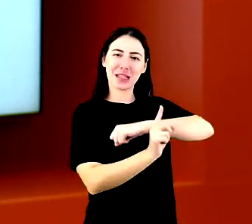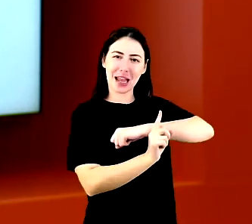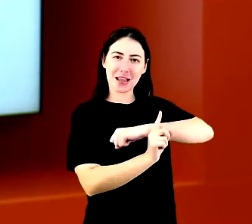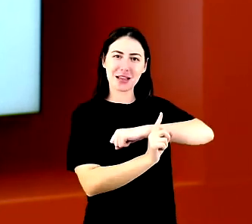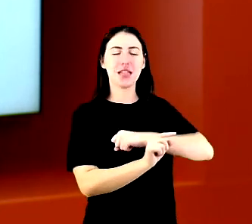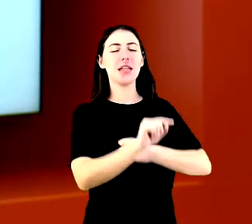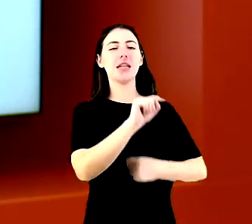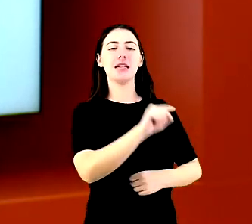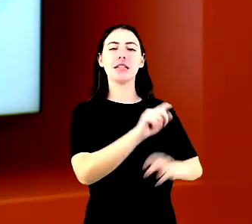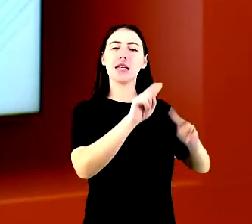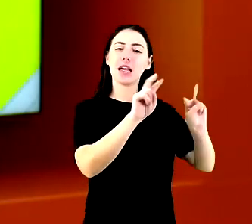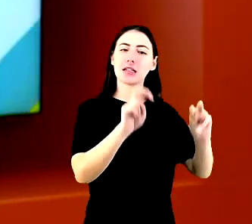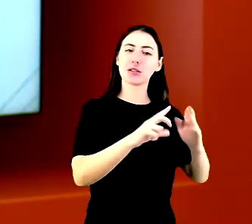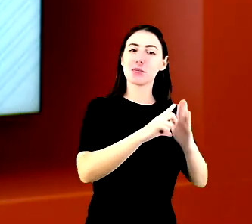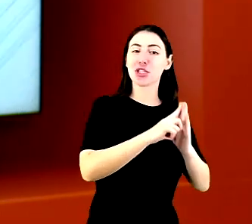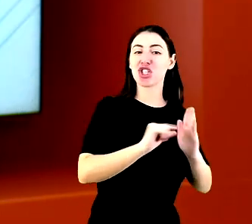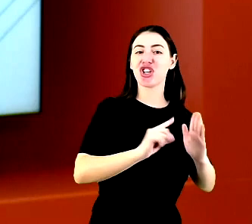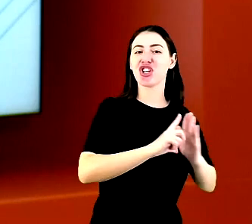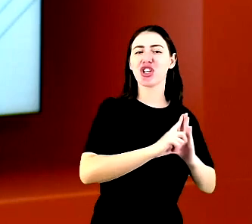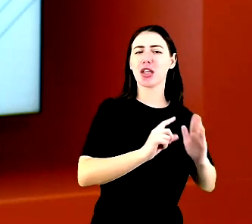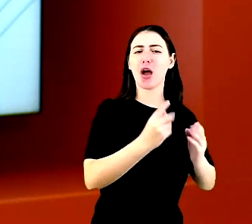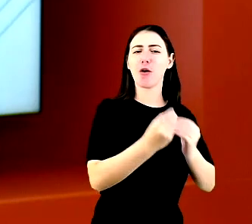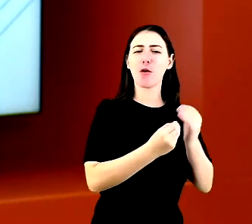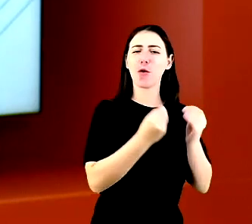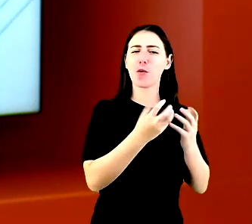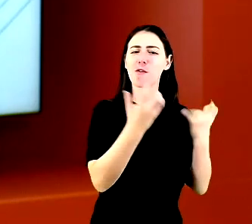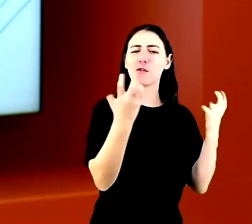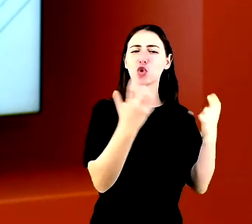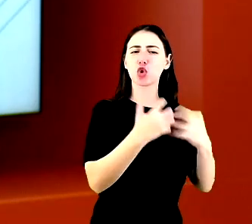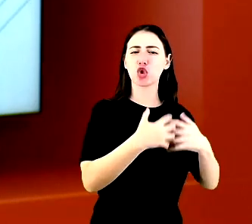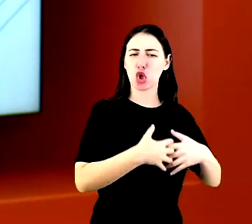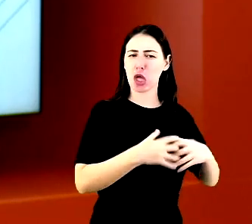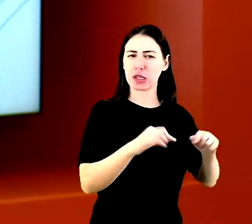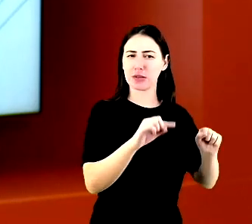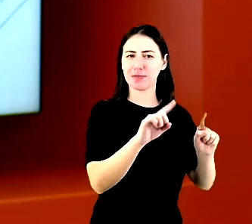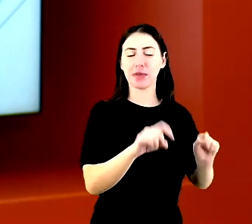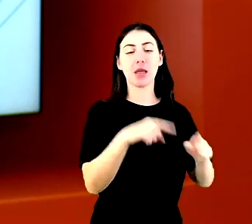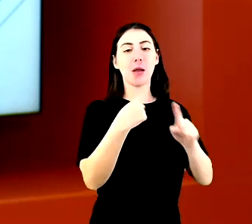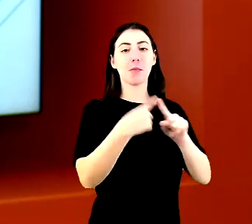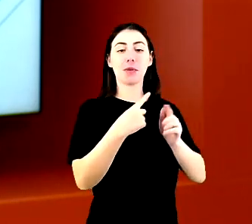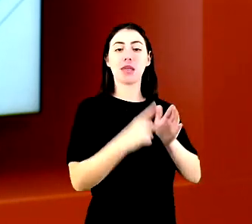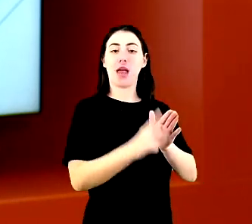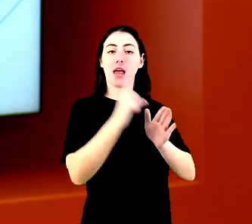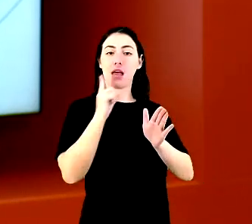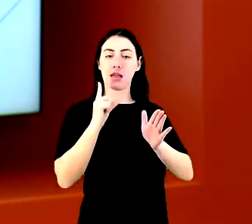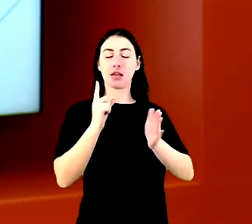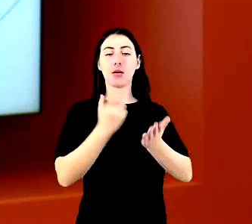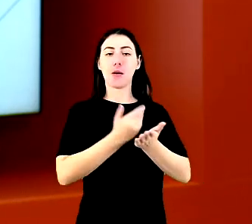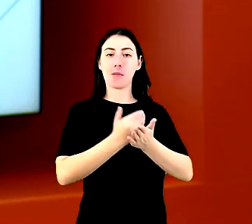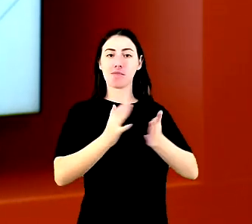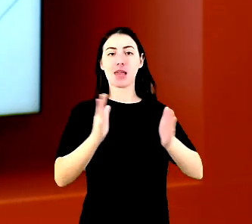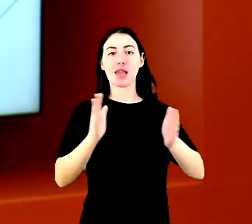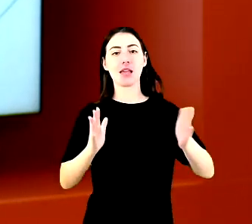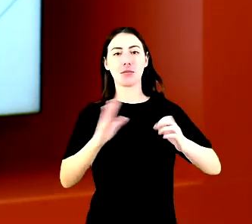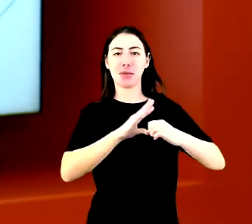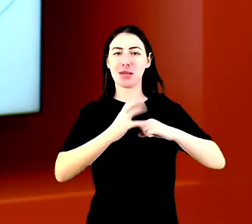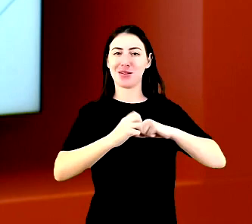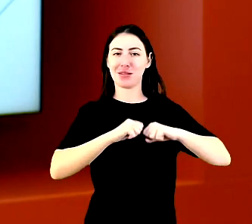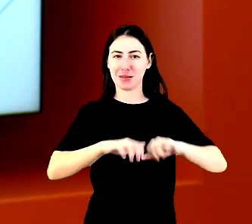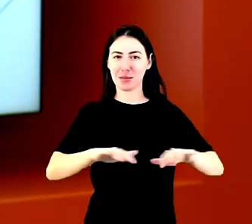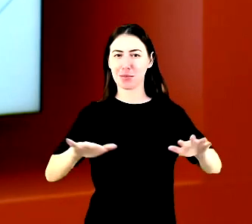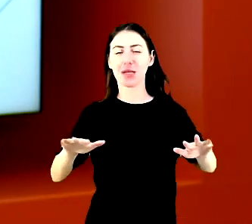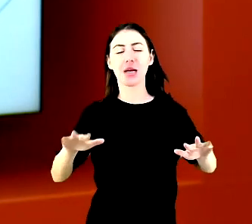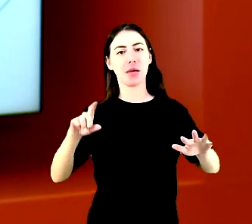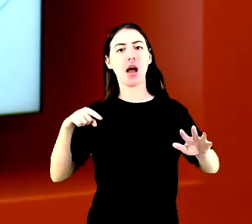digital? Porque eu entendo que, especialmente durante a pandemia, a gente teve um avanço, né? Eu acho que houve